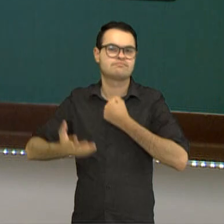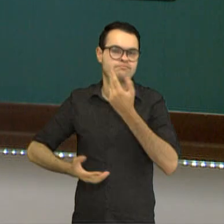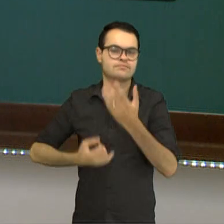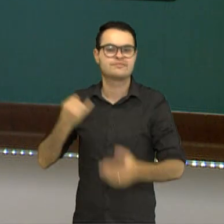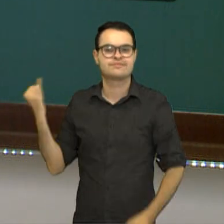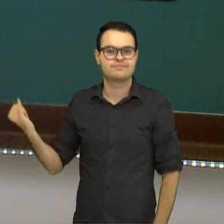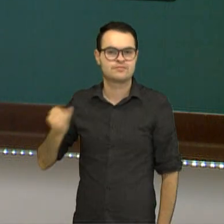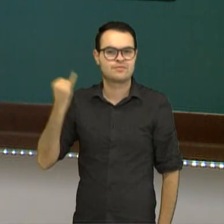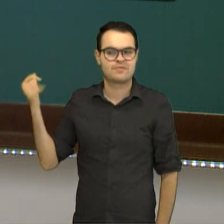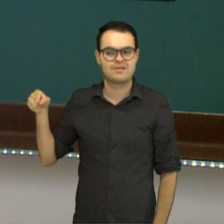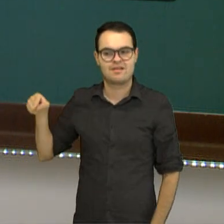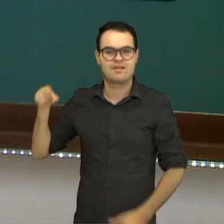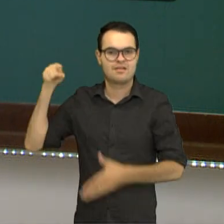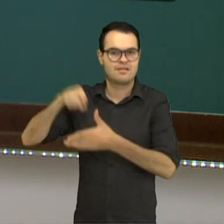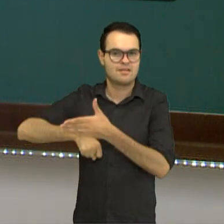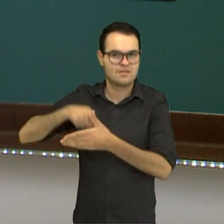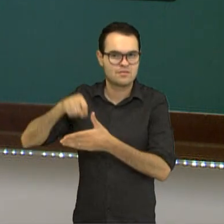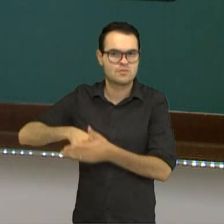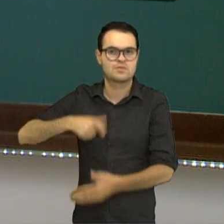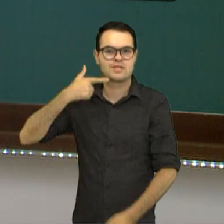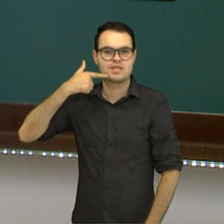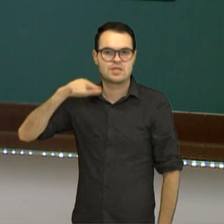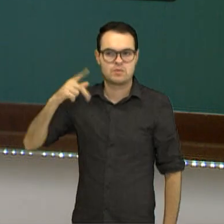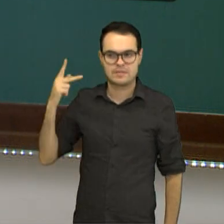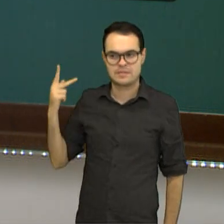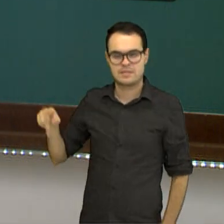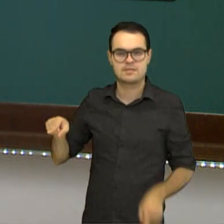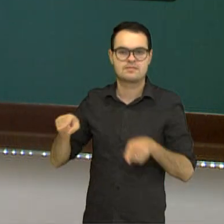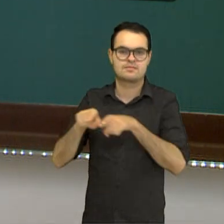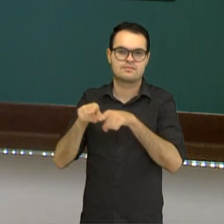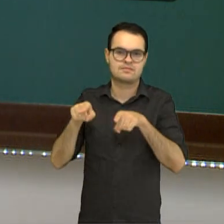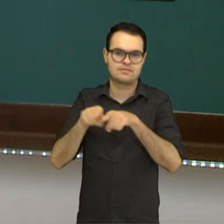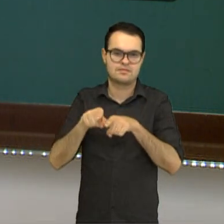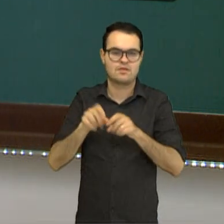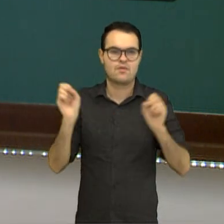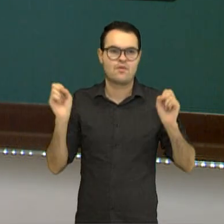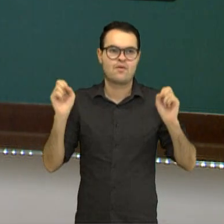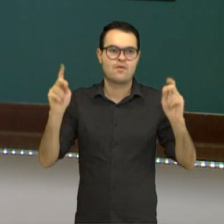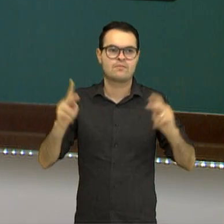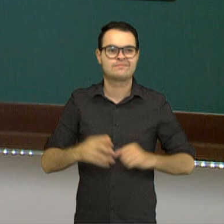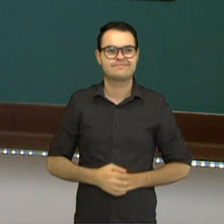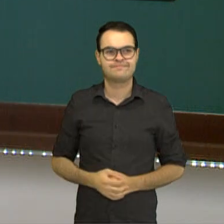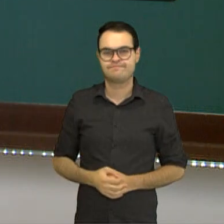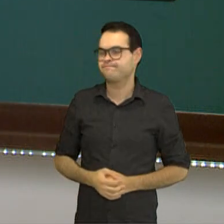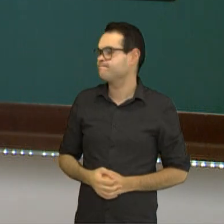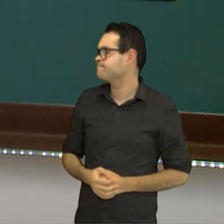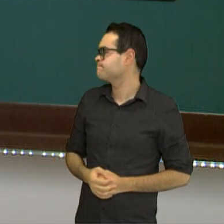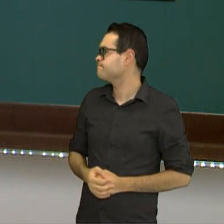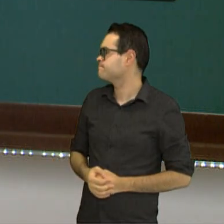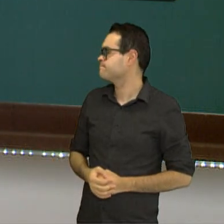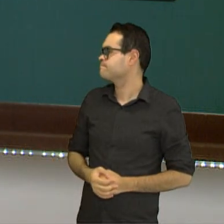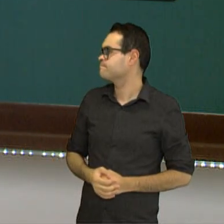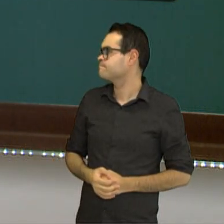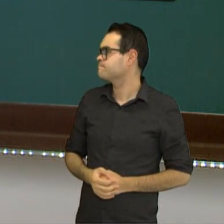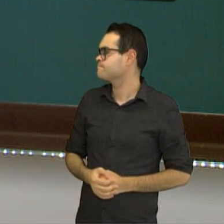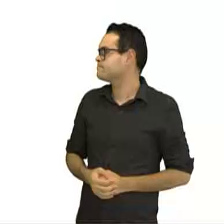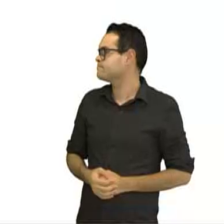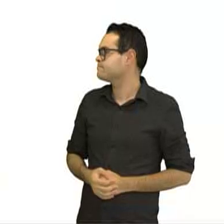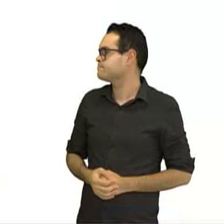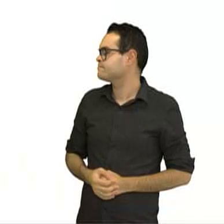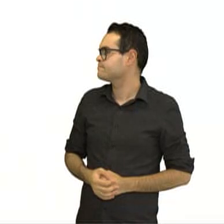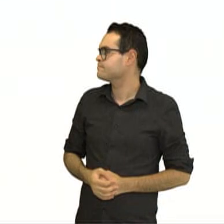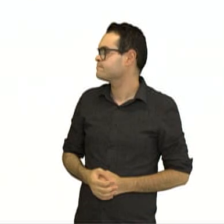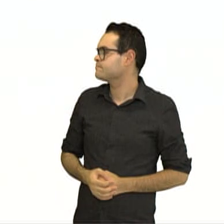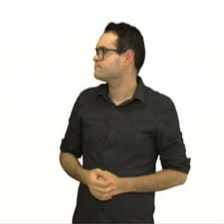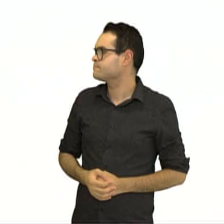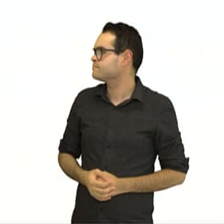importância da luta dela e da língua dela também, né? Ok. When you read an interview in a newspaper or magazine,